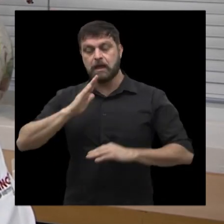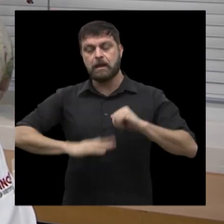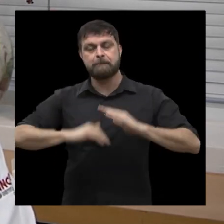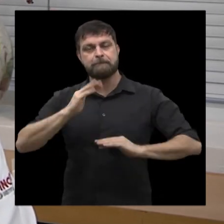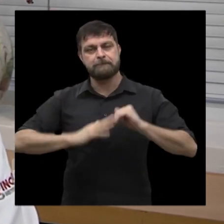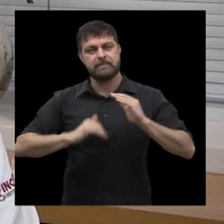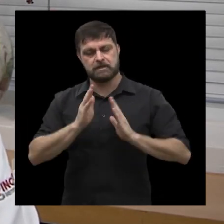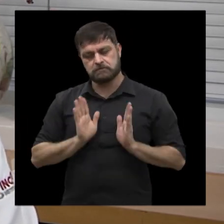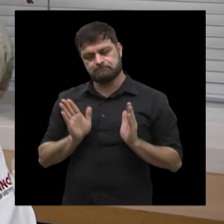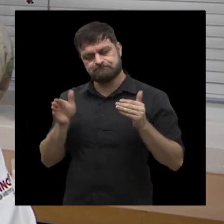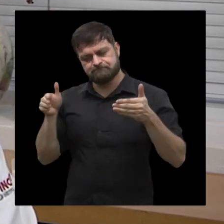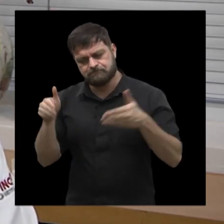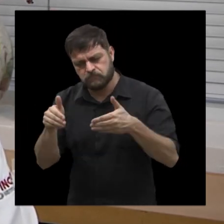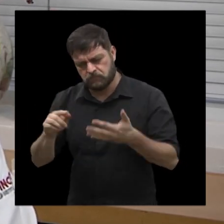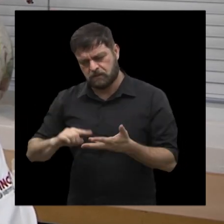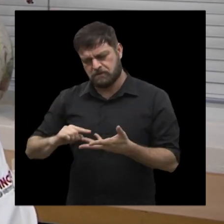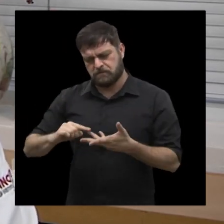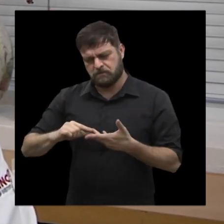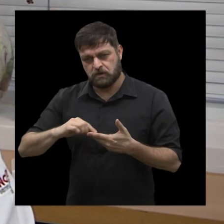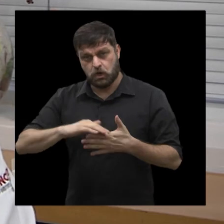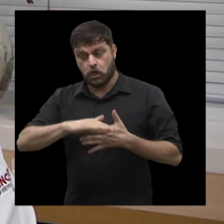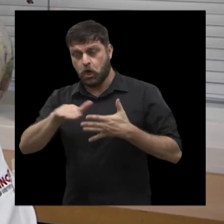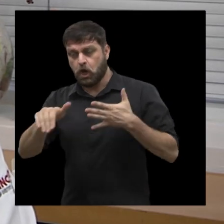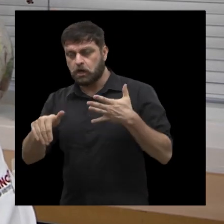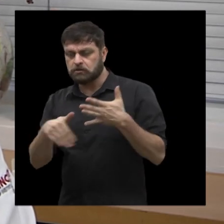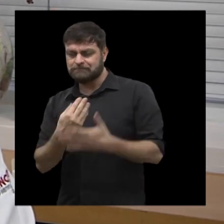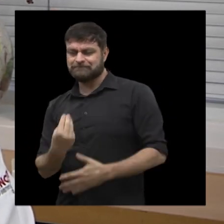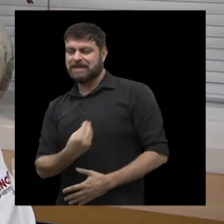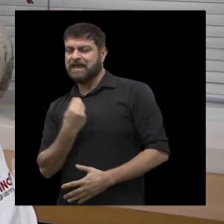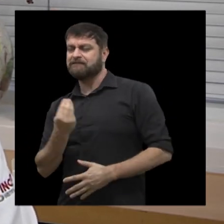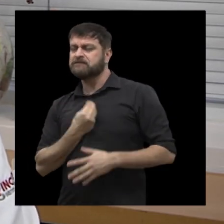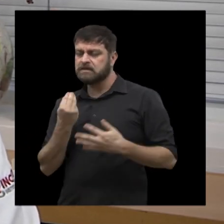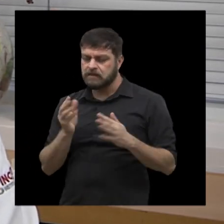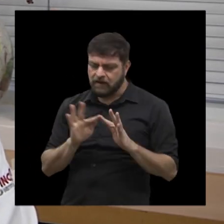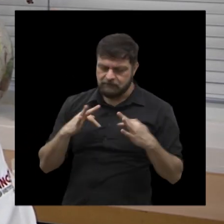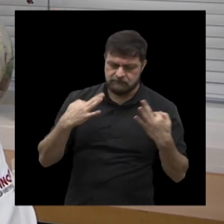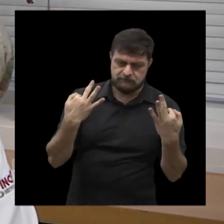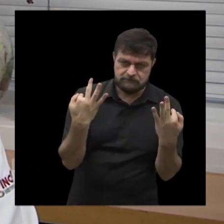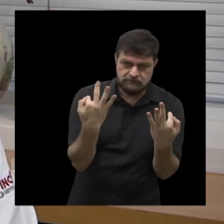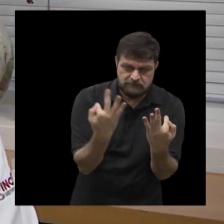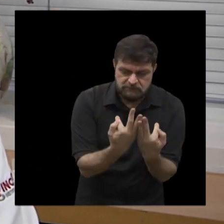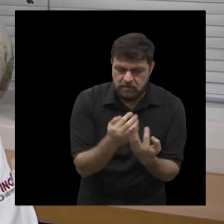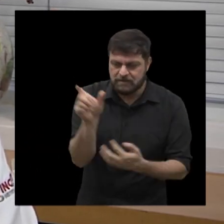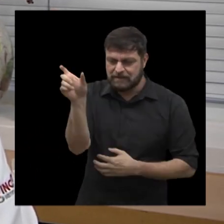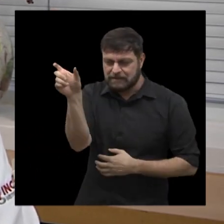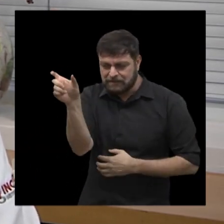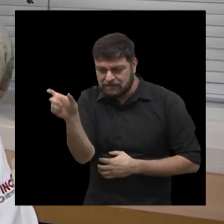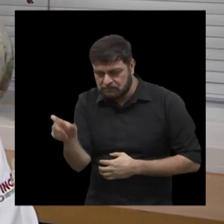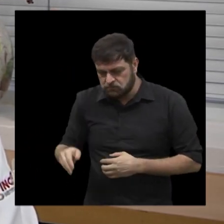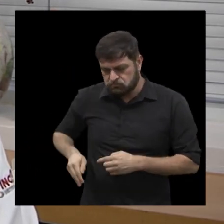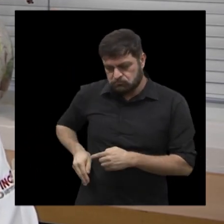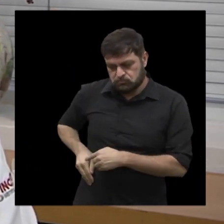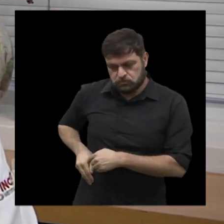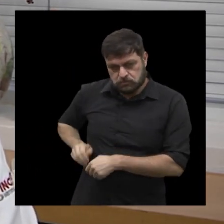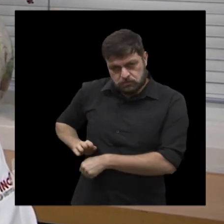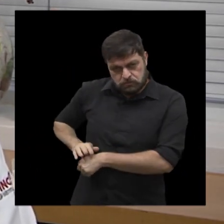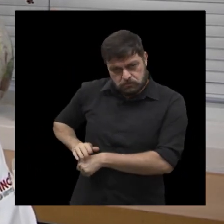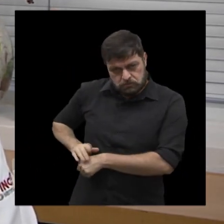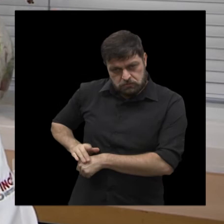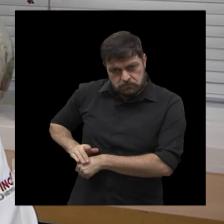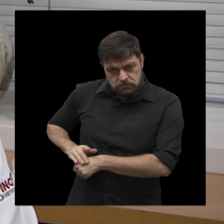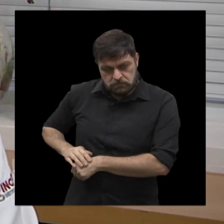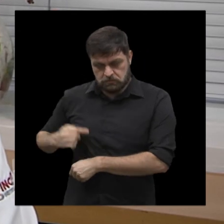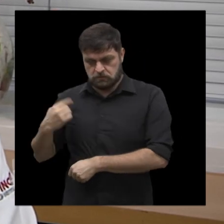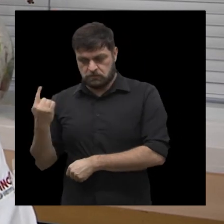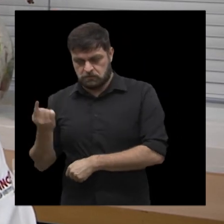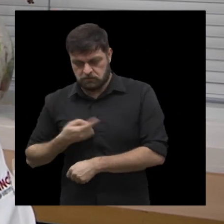de tudo que aborda o social, né, a família do paciente renal crônico. Nós fazemos